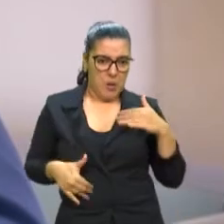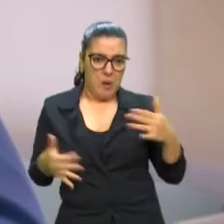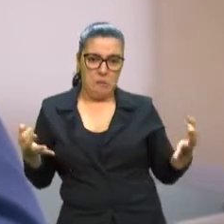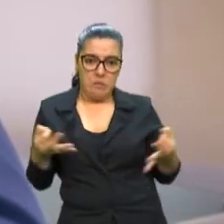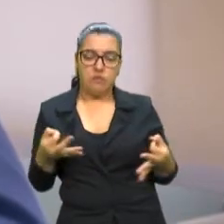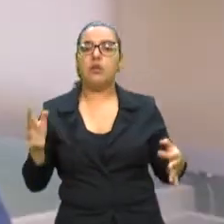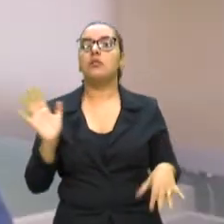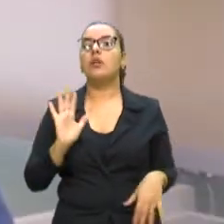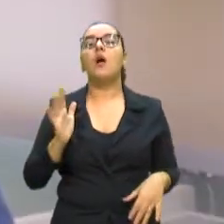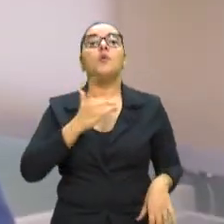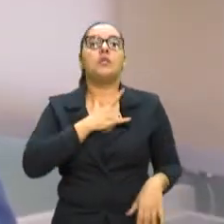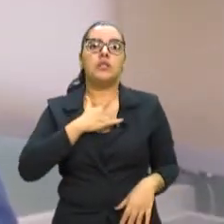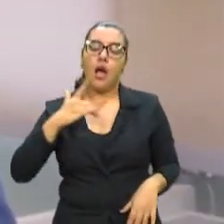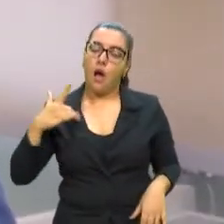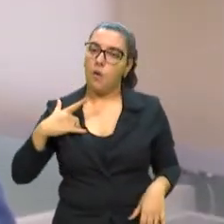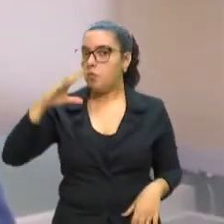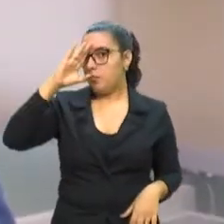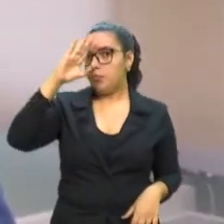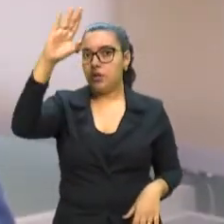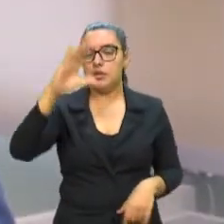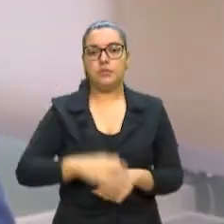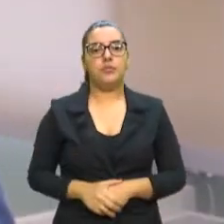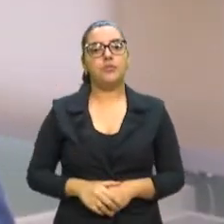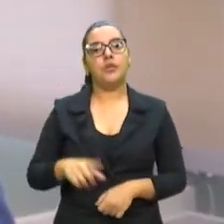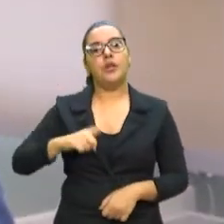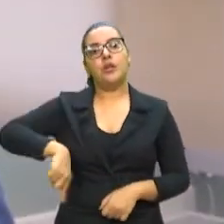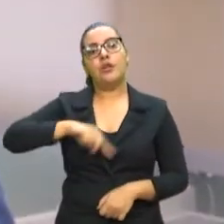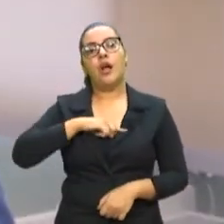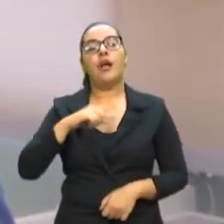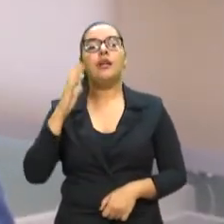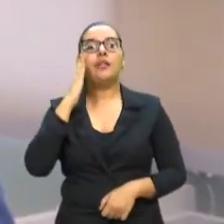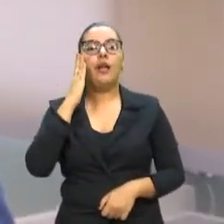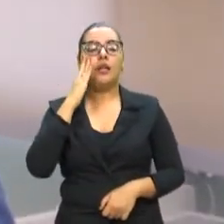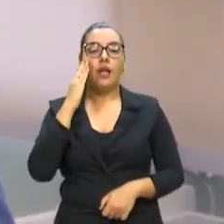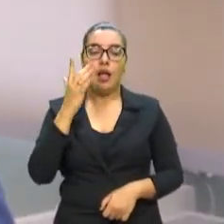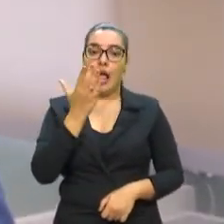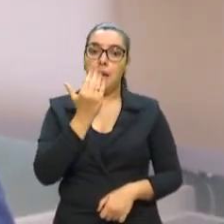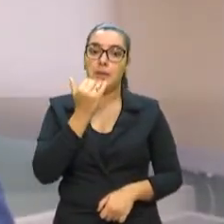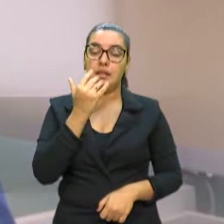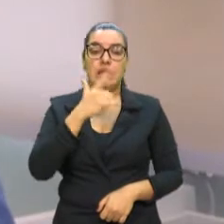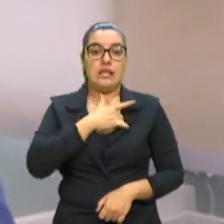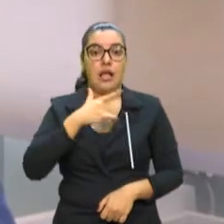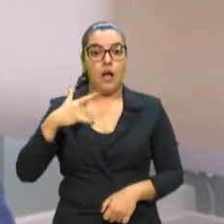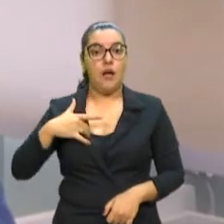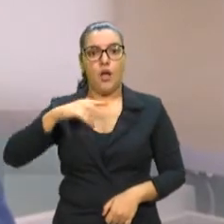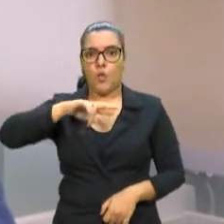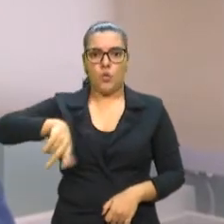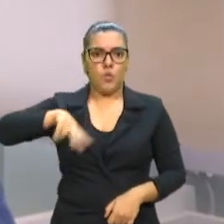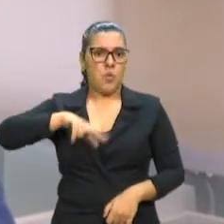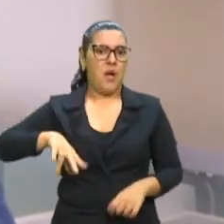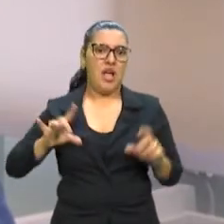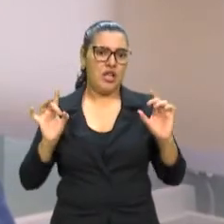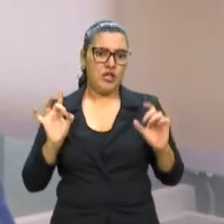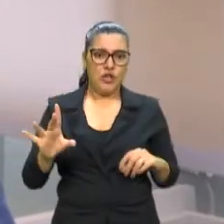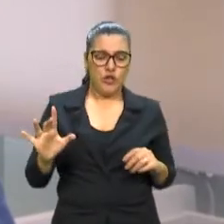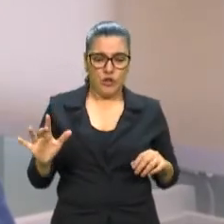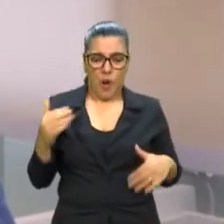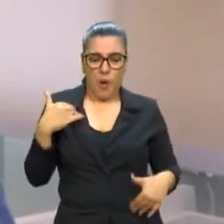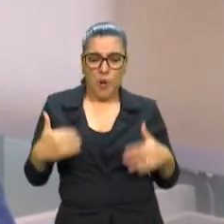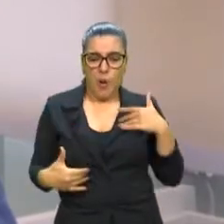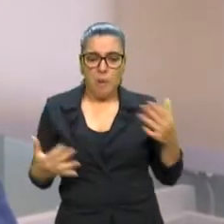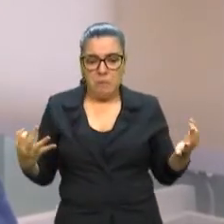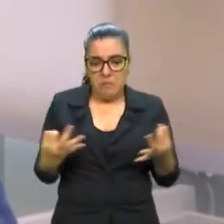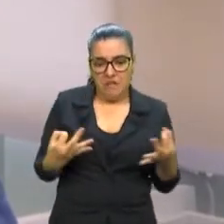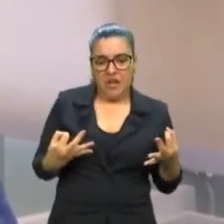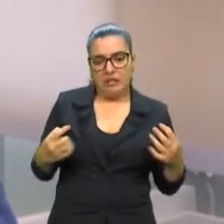sim de saúde. A gente precisa entender, gente, que manter uma alimentação saudável hoje não é mais só uma questão de estética, é uma